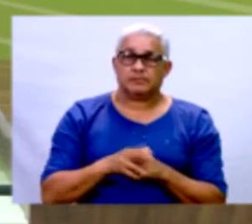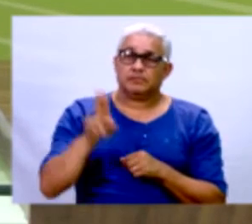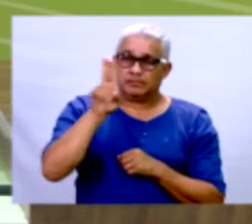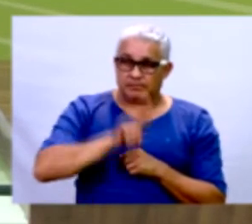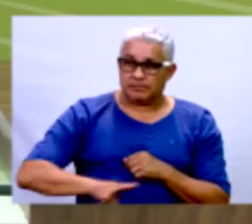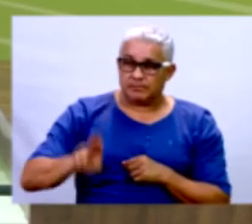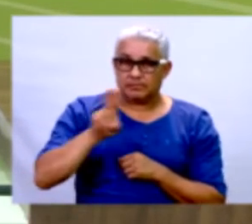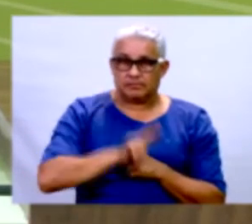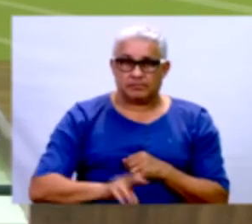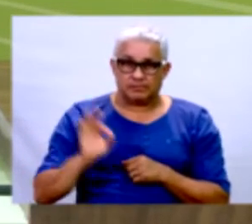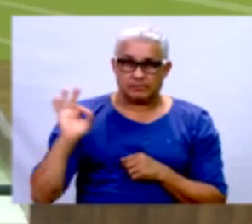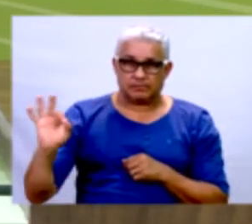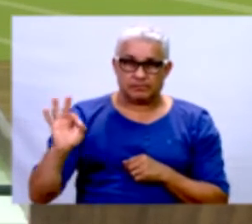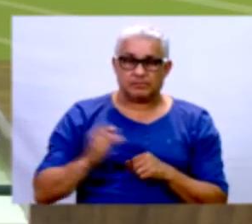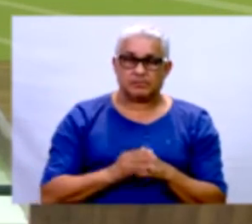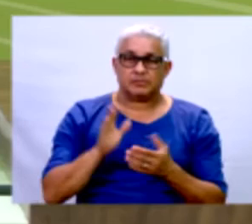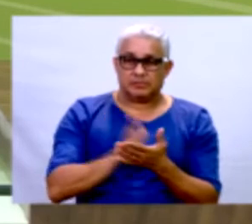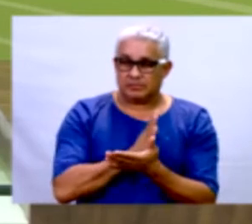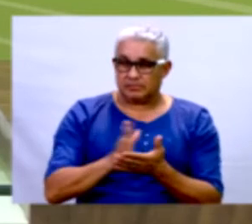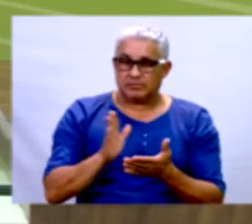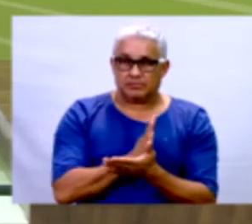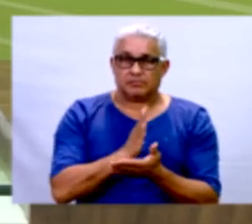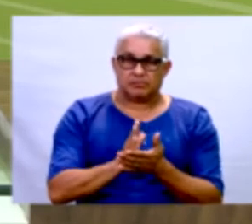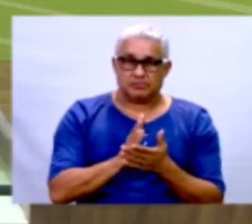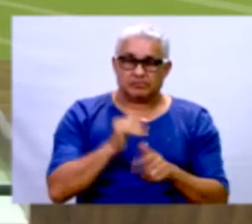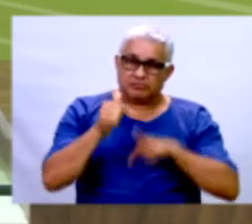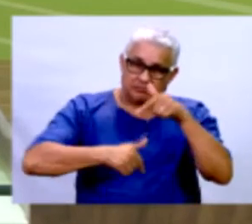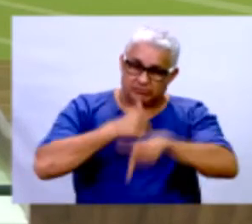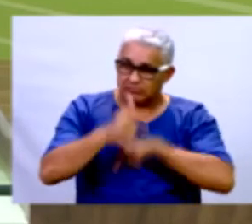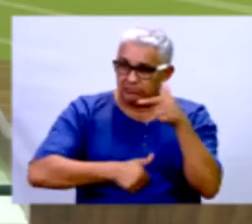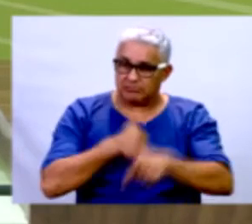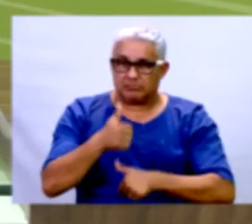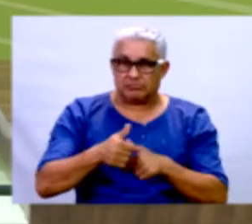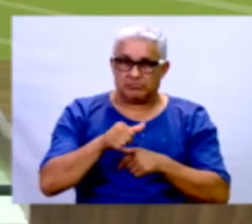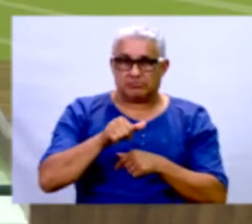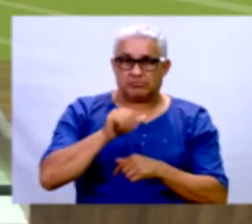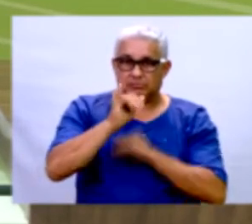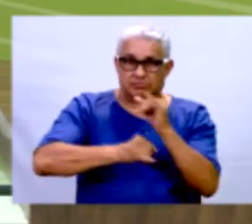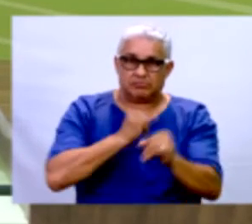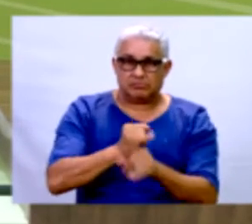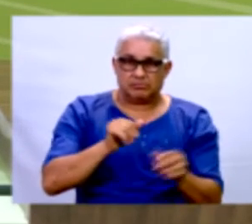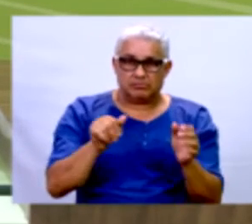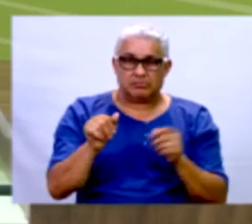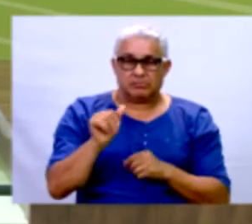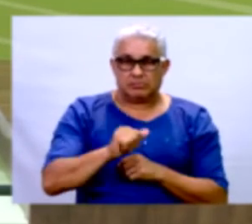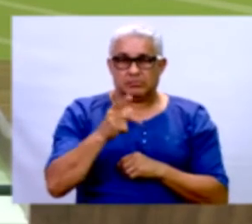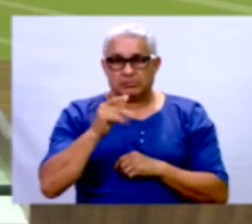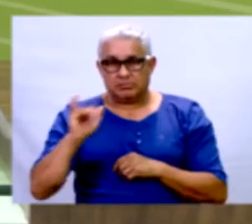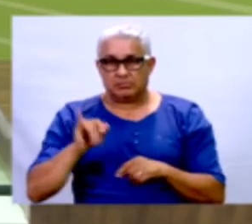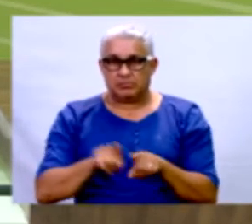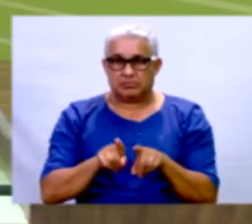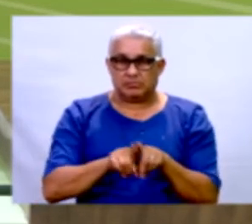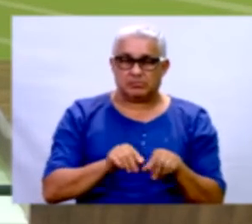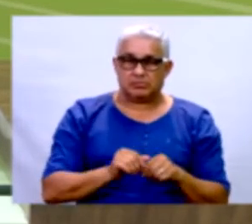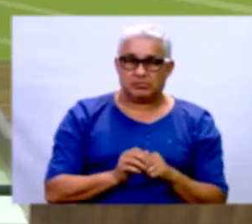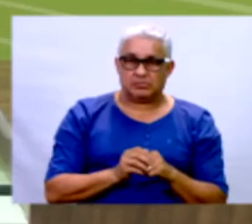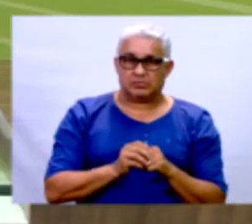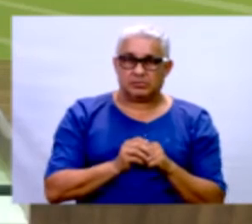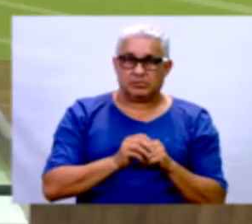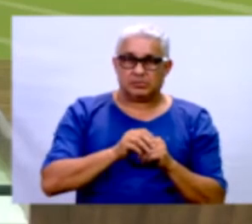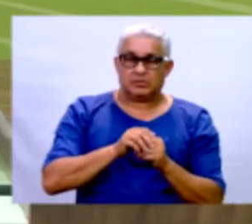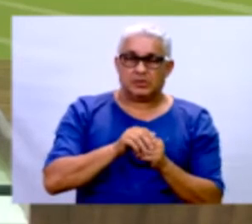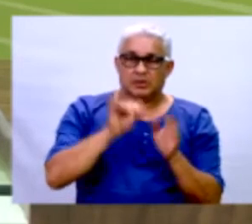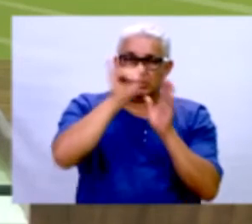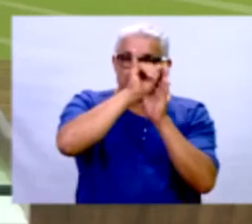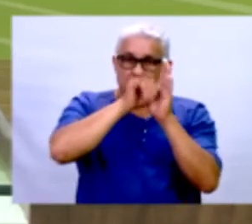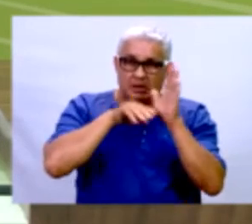utiliza-se algumas definições em serviços web e APIs, aí a gente incrementa o full e aí que